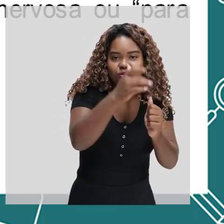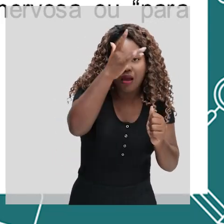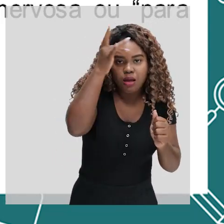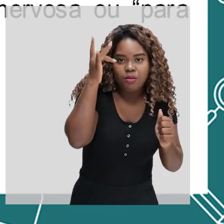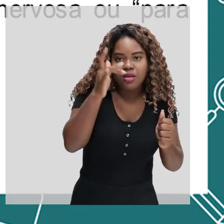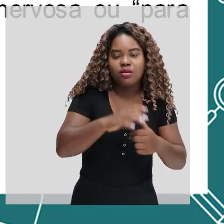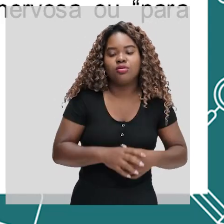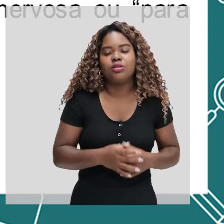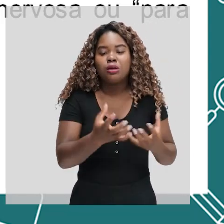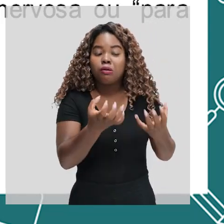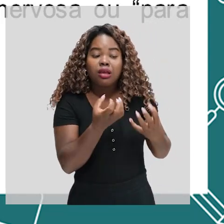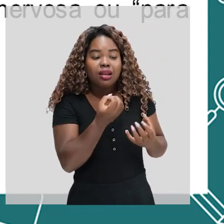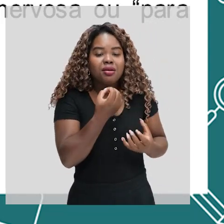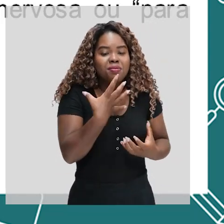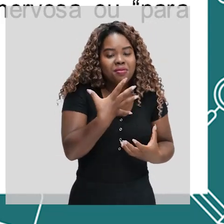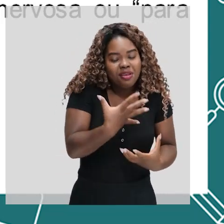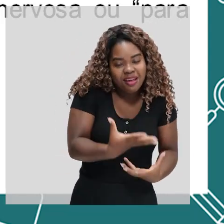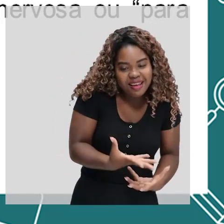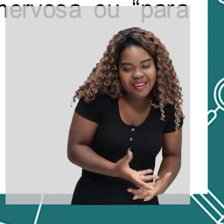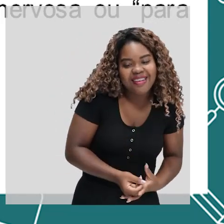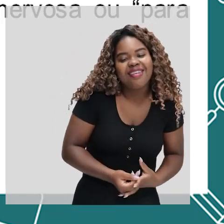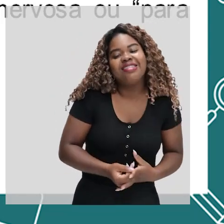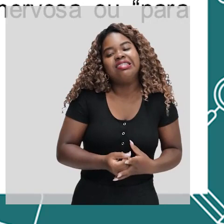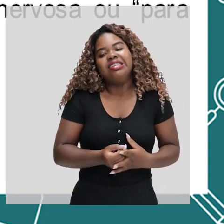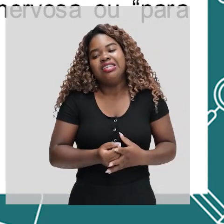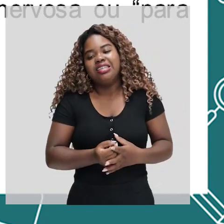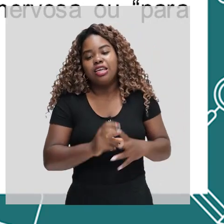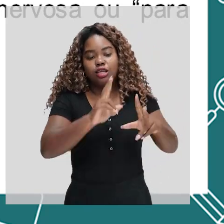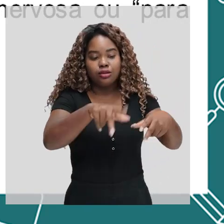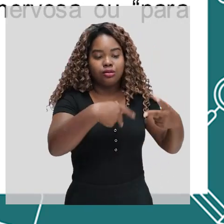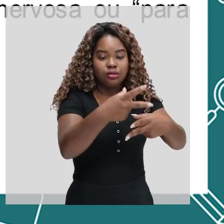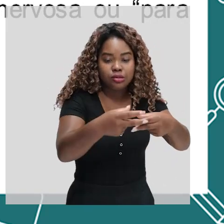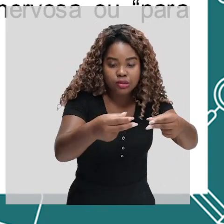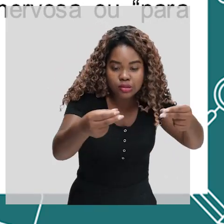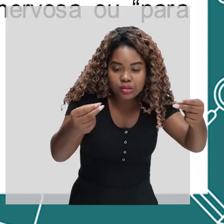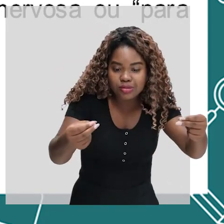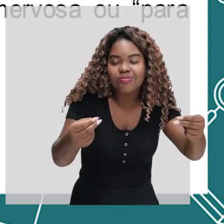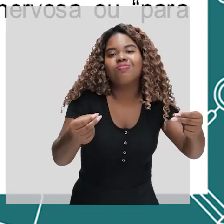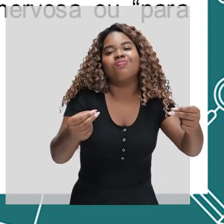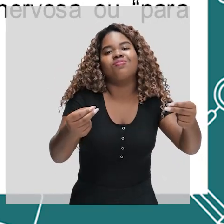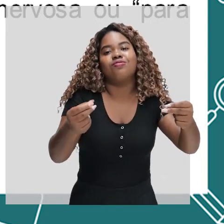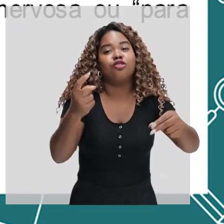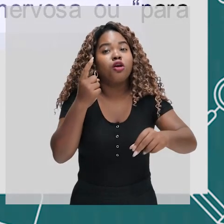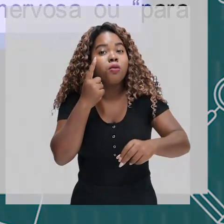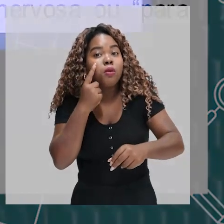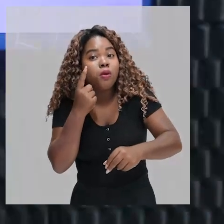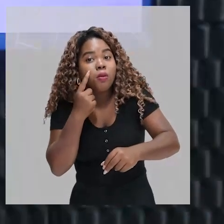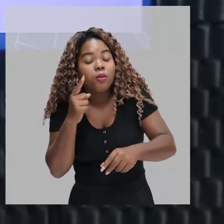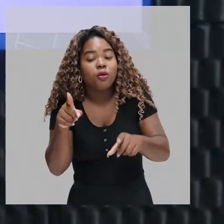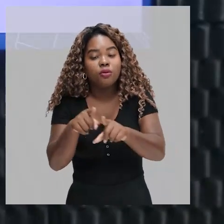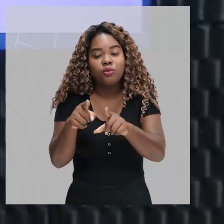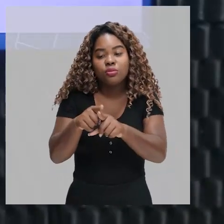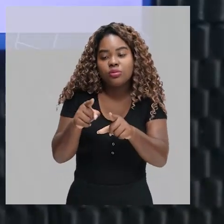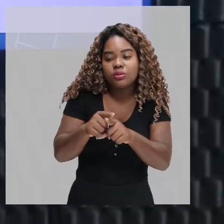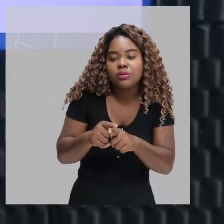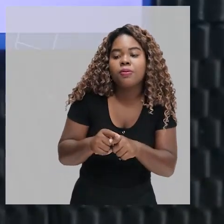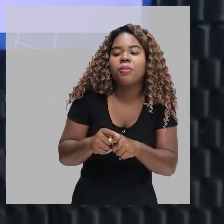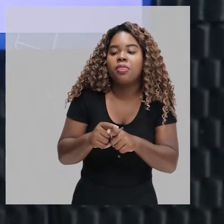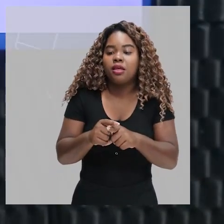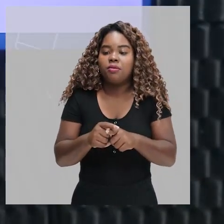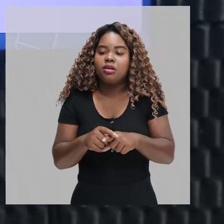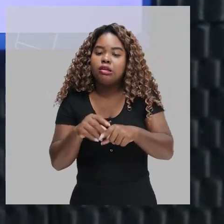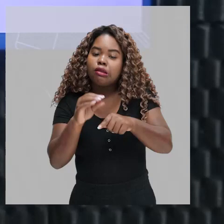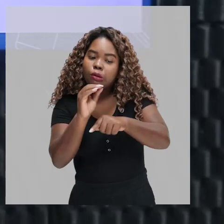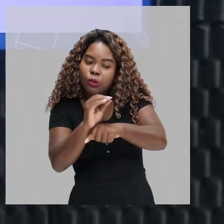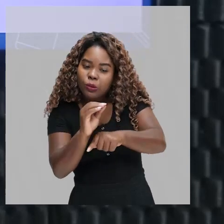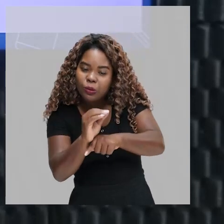é o querer bem É o mandar flores é uma caixinha de bombons é um carinho é um Mimo né